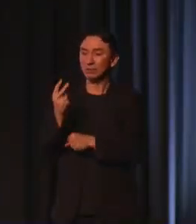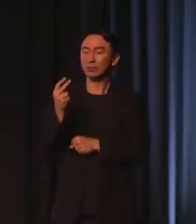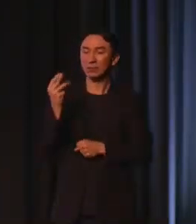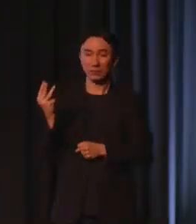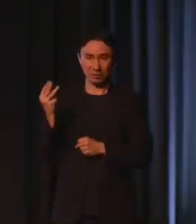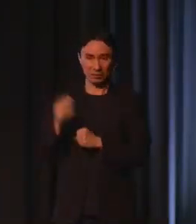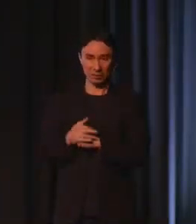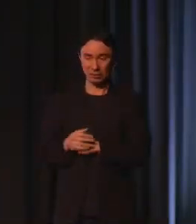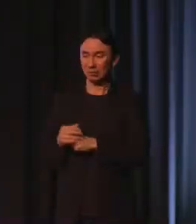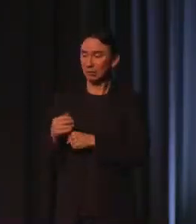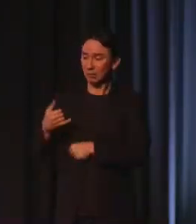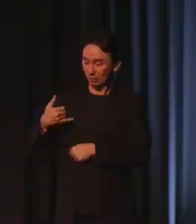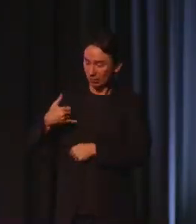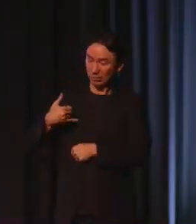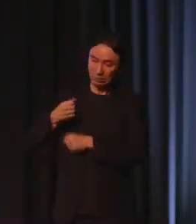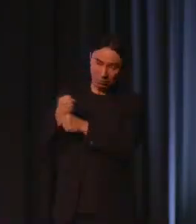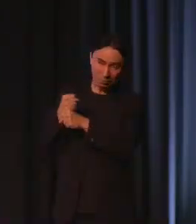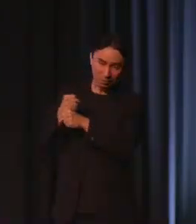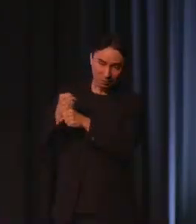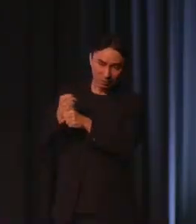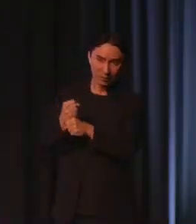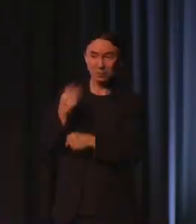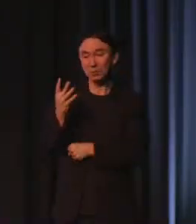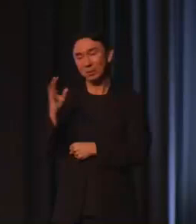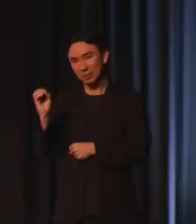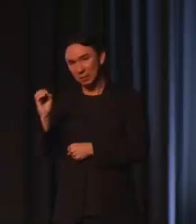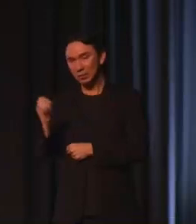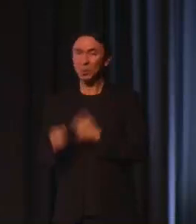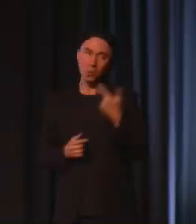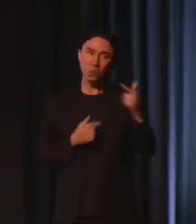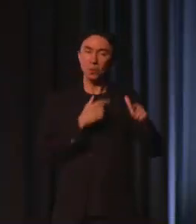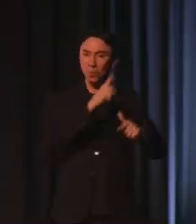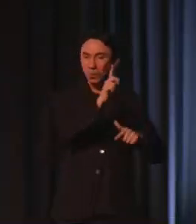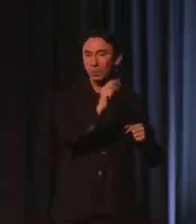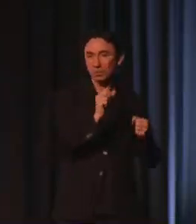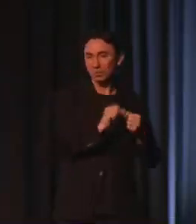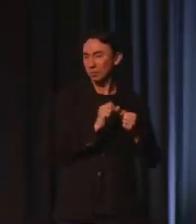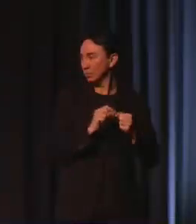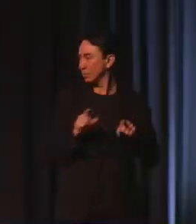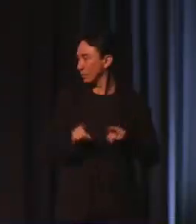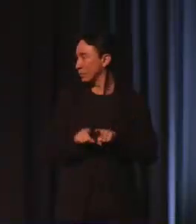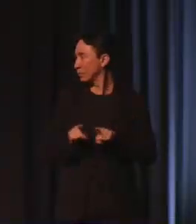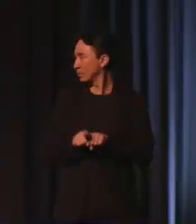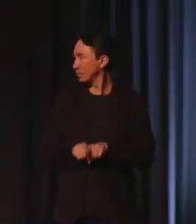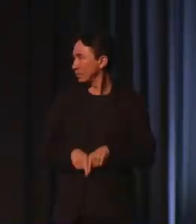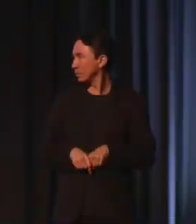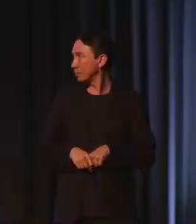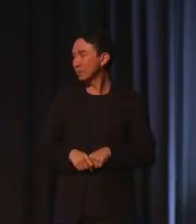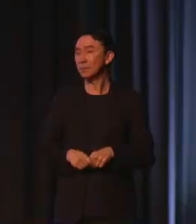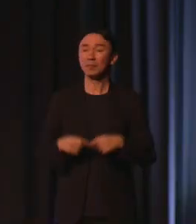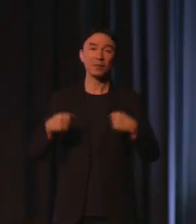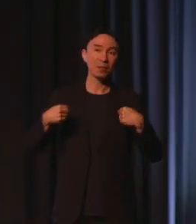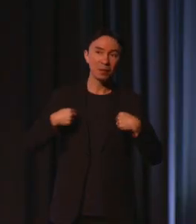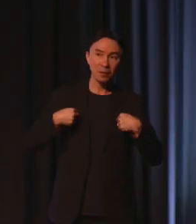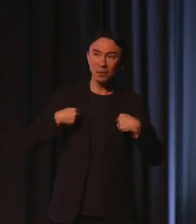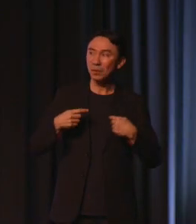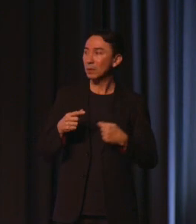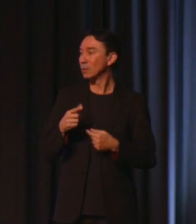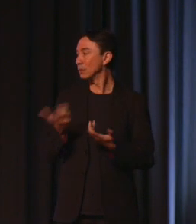40 anos de profissão, dentre outras coisinhas que eu faço. Eu não possuo conflito de